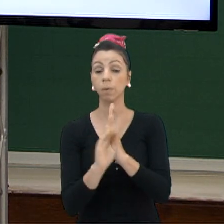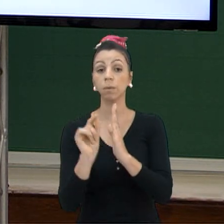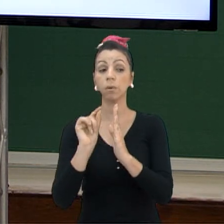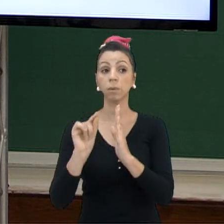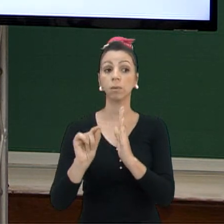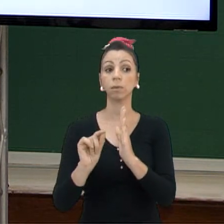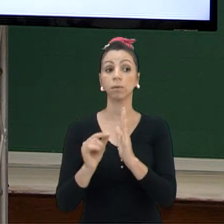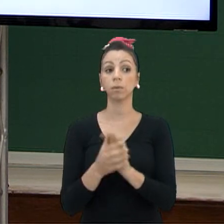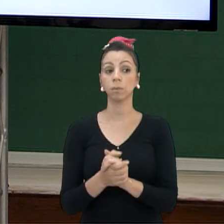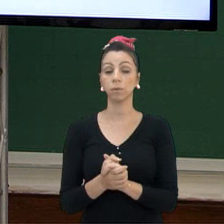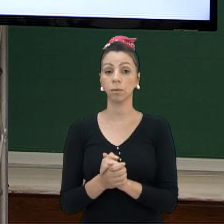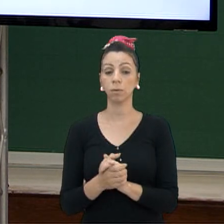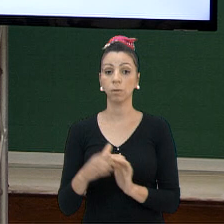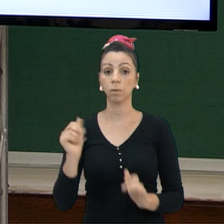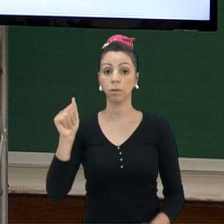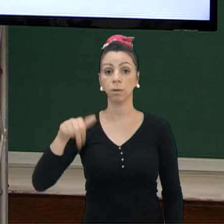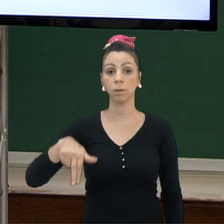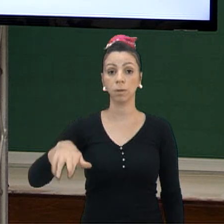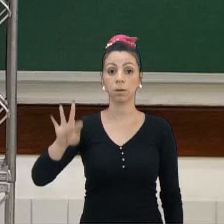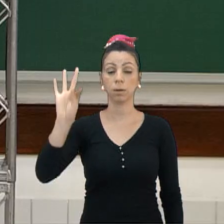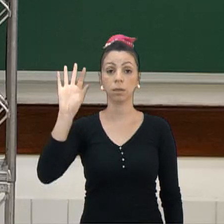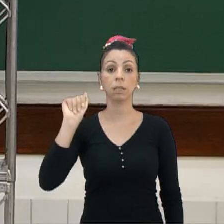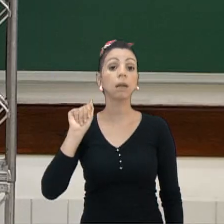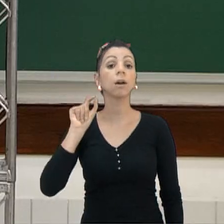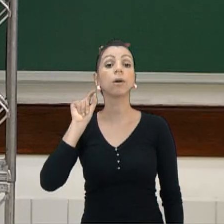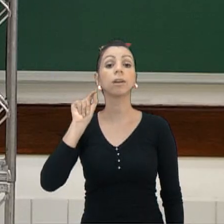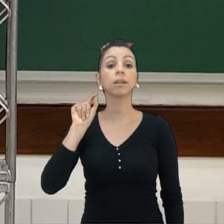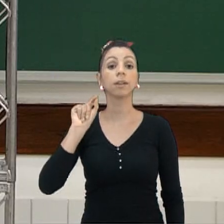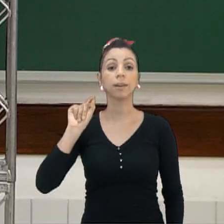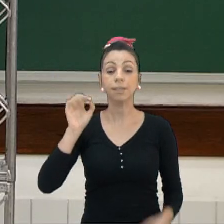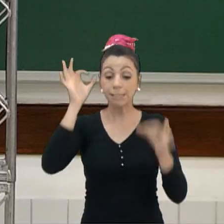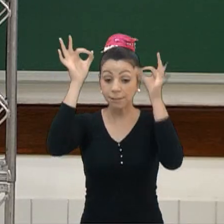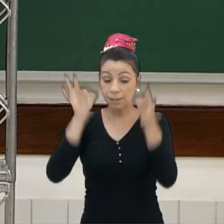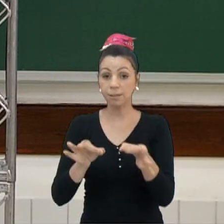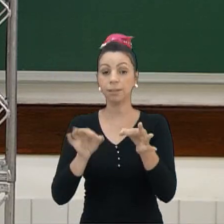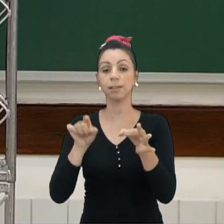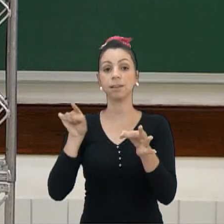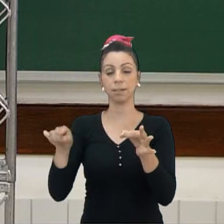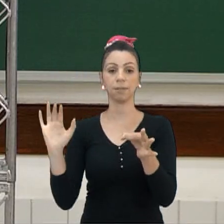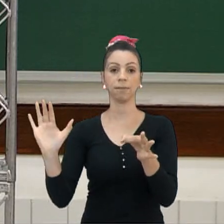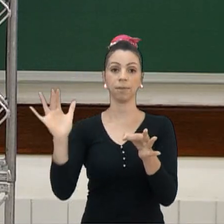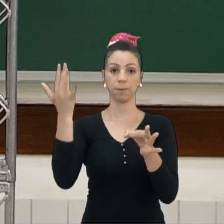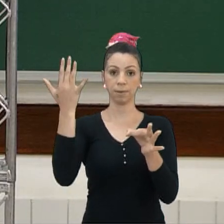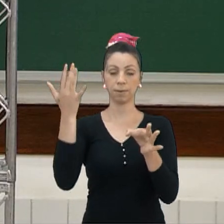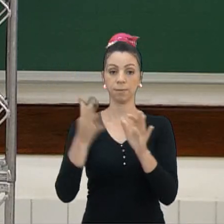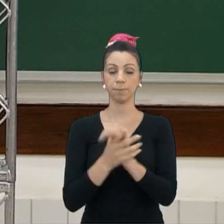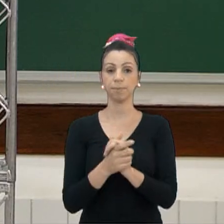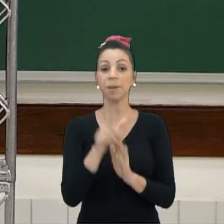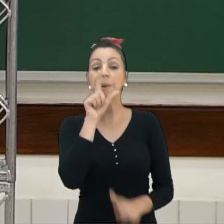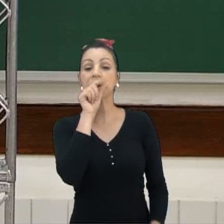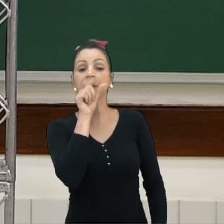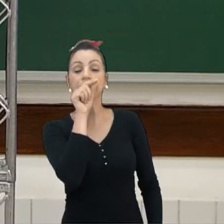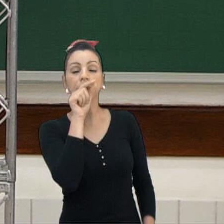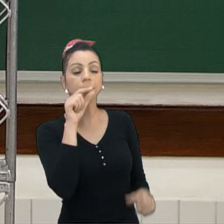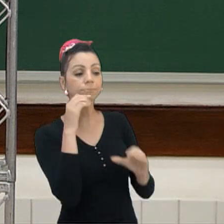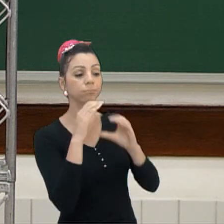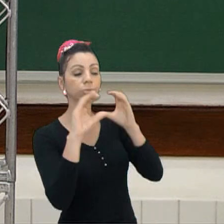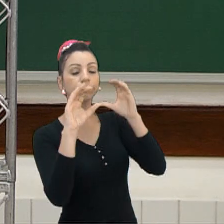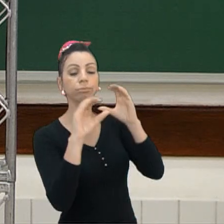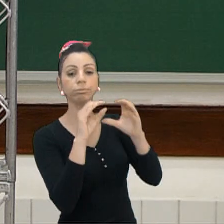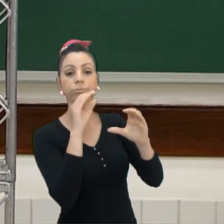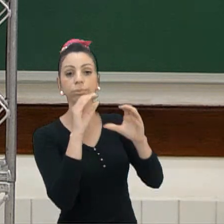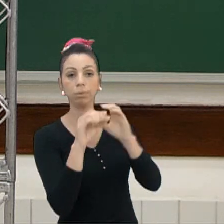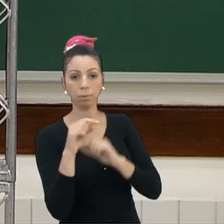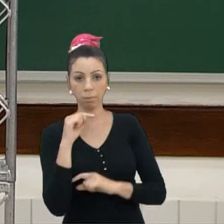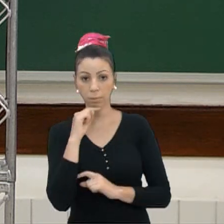depois onde canta. Certeza que isso acontece. O sabiá canta naquele local, certo?